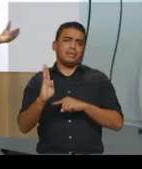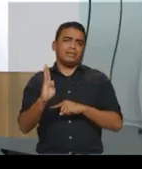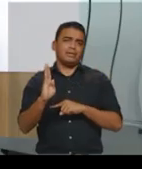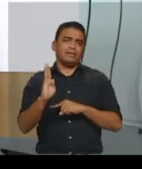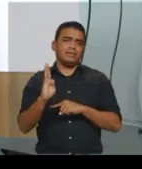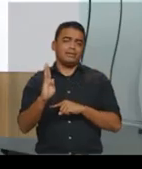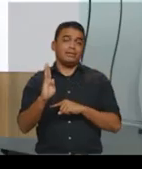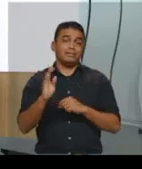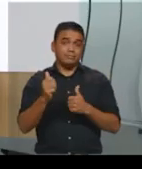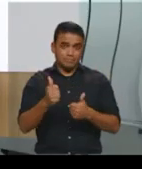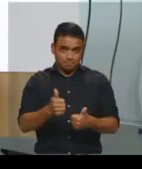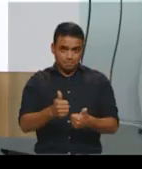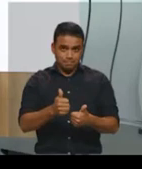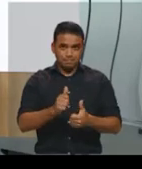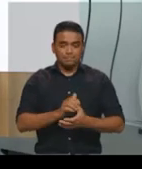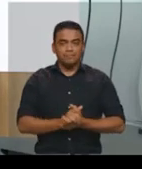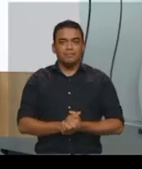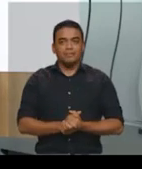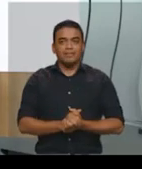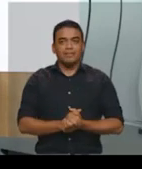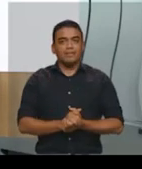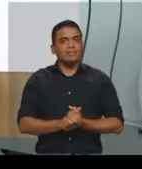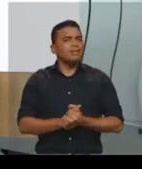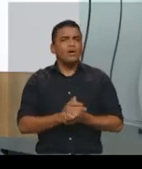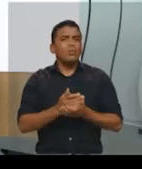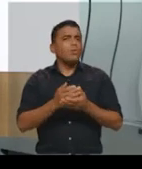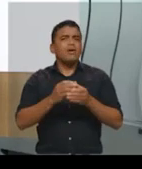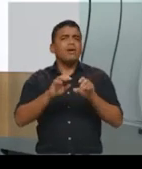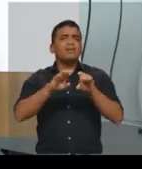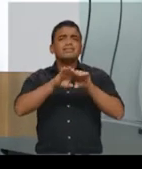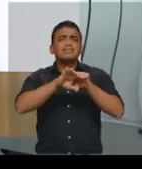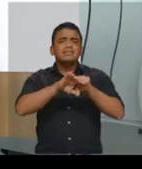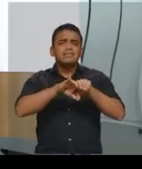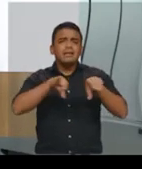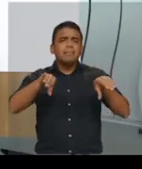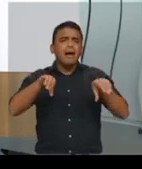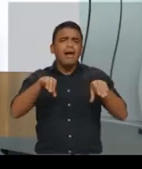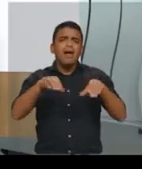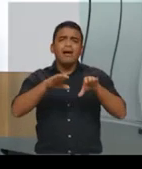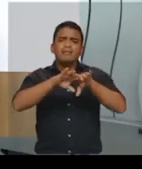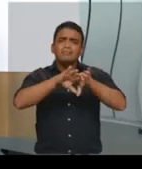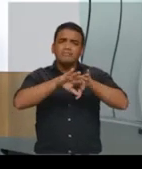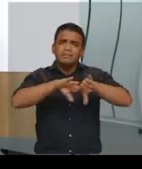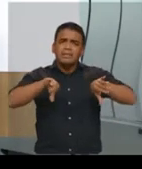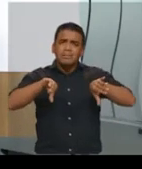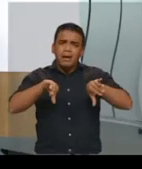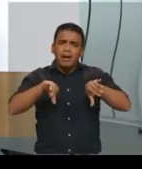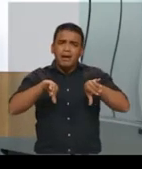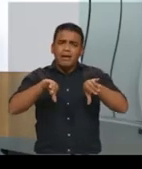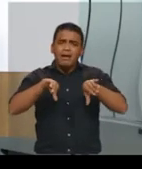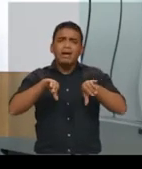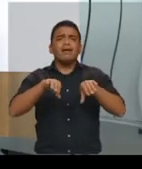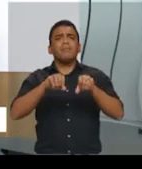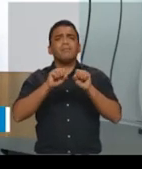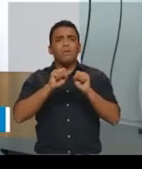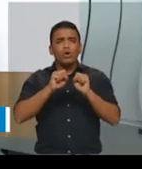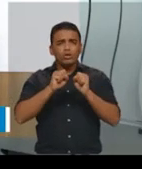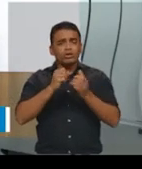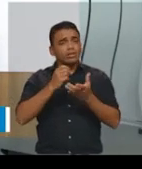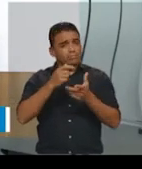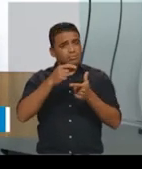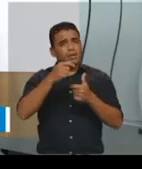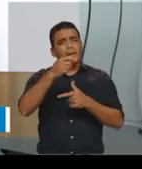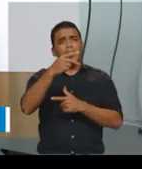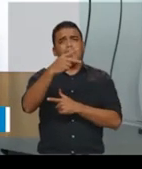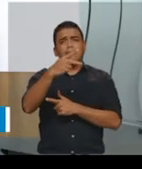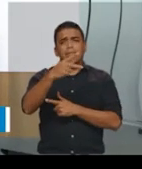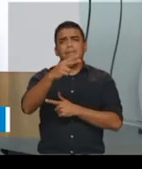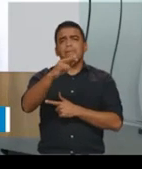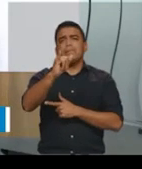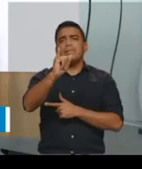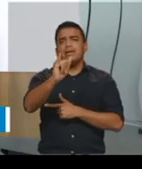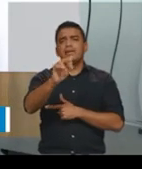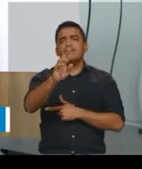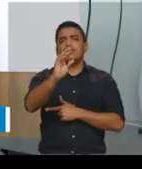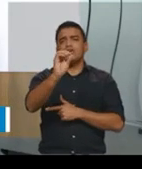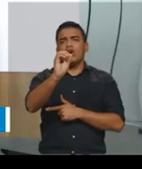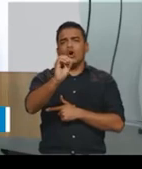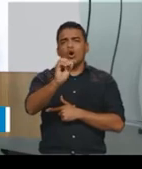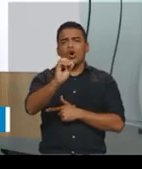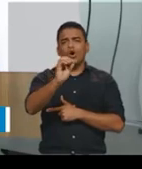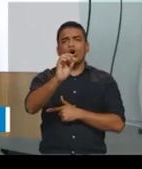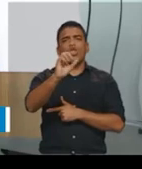B, ok? Essa quebra ela pode acontecer de três formas. Ou pela pirólise, ou seja, quando eu tenho